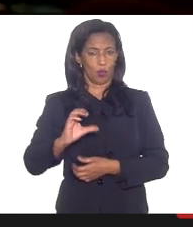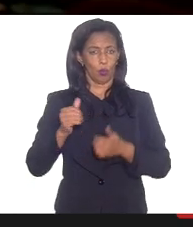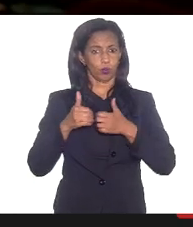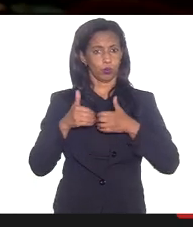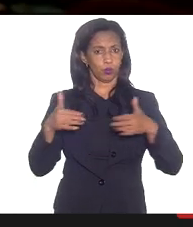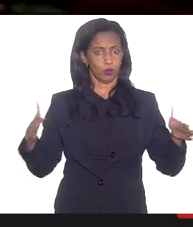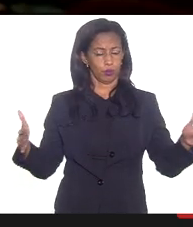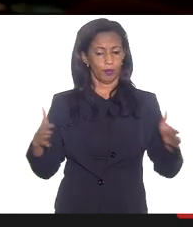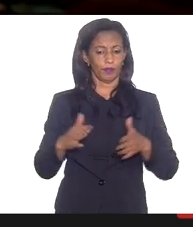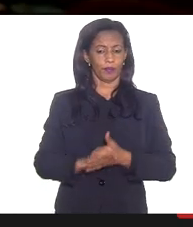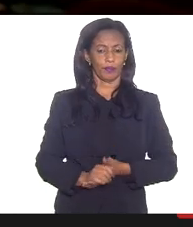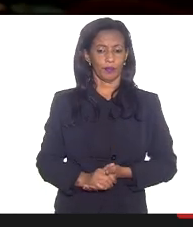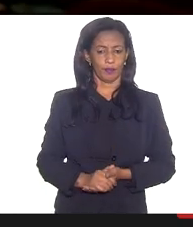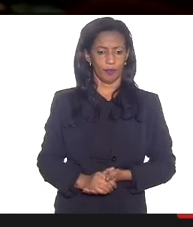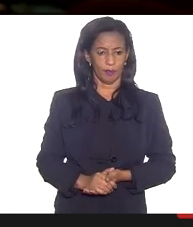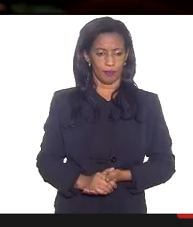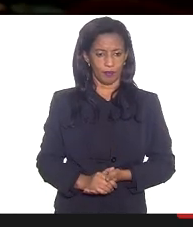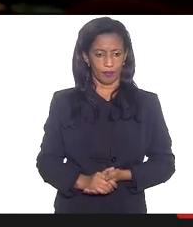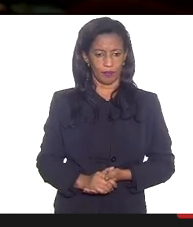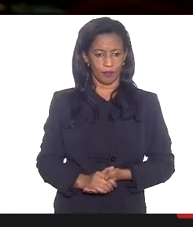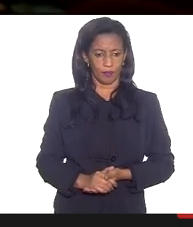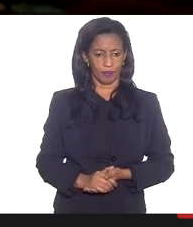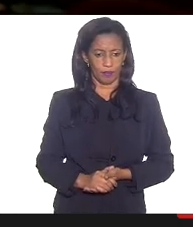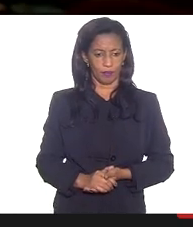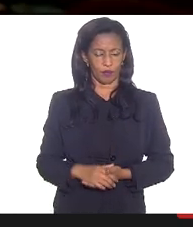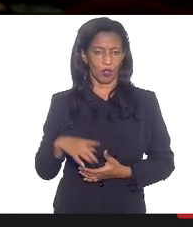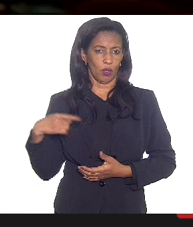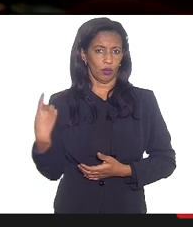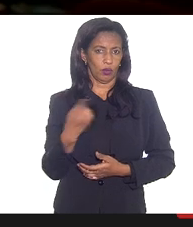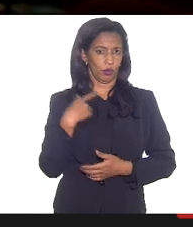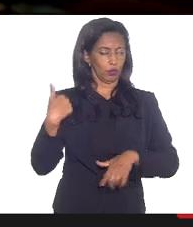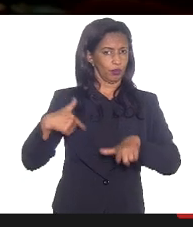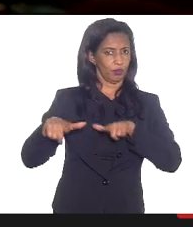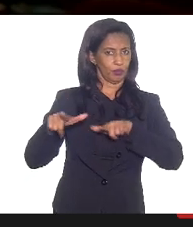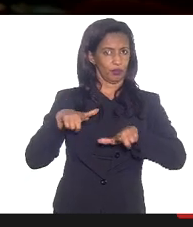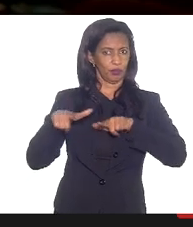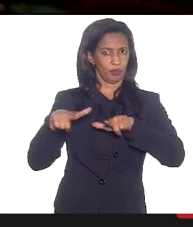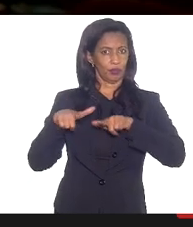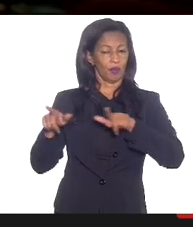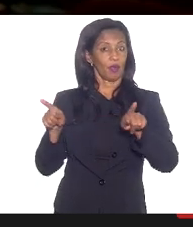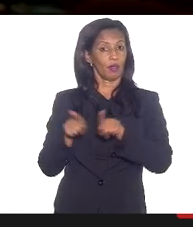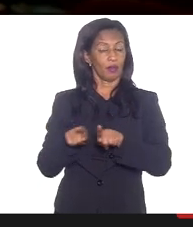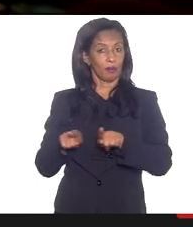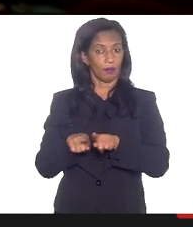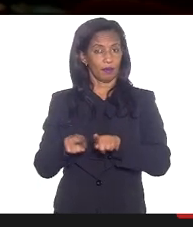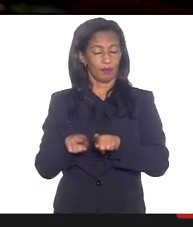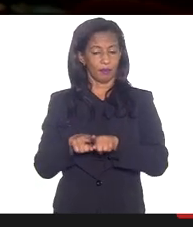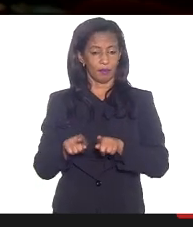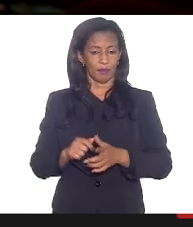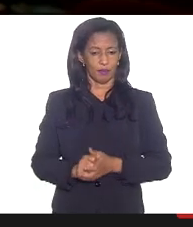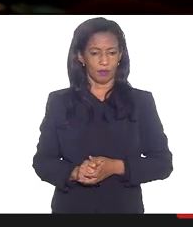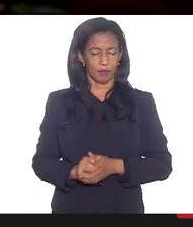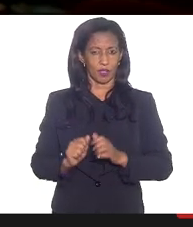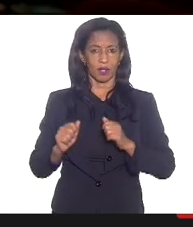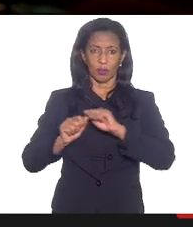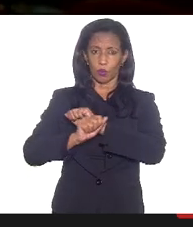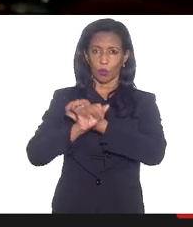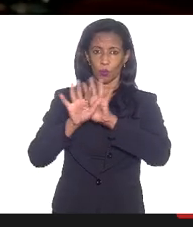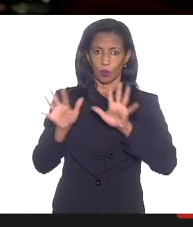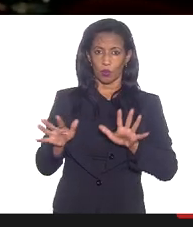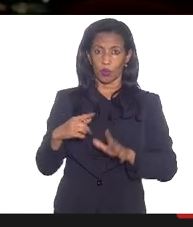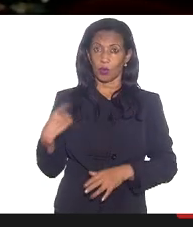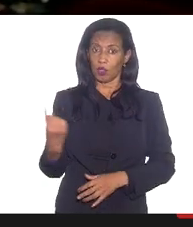Abrindo os nossos trabalhos e deixando também claro que